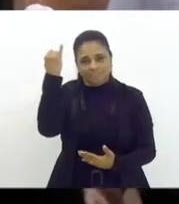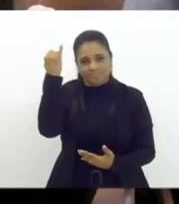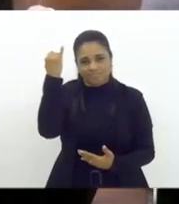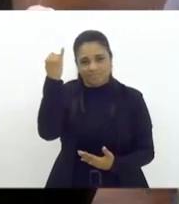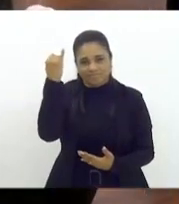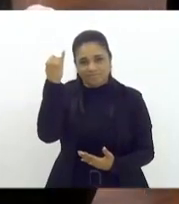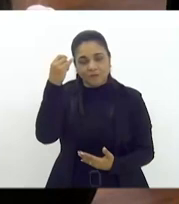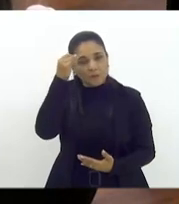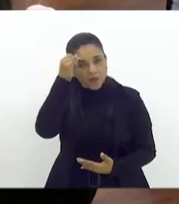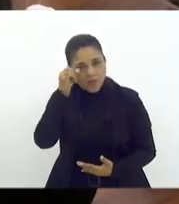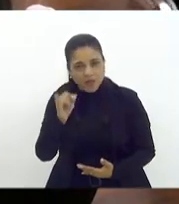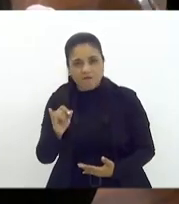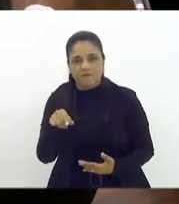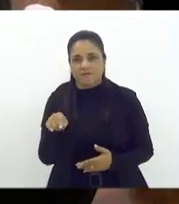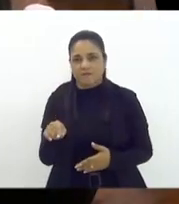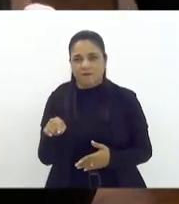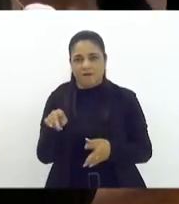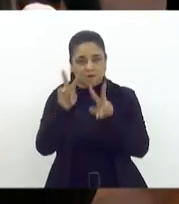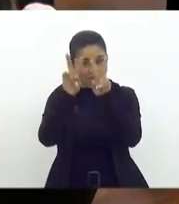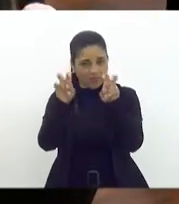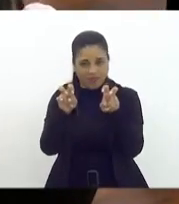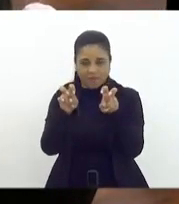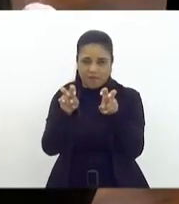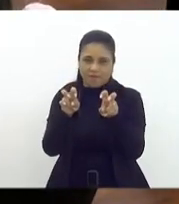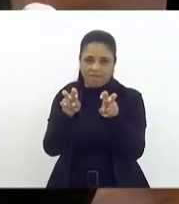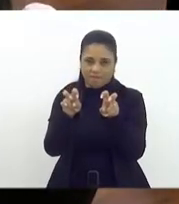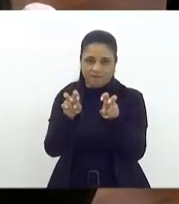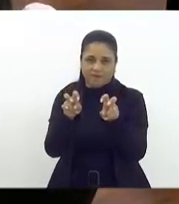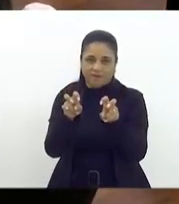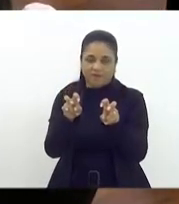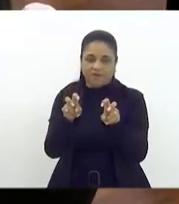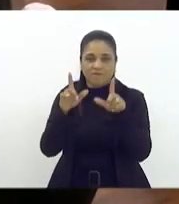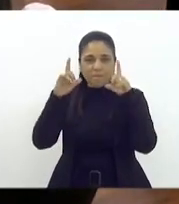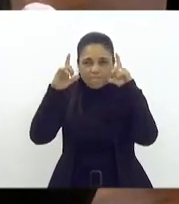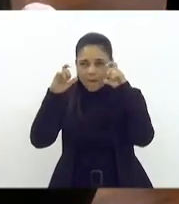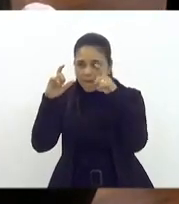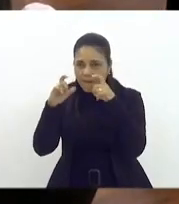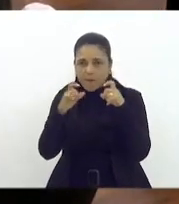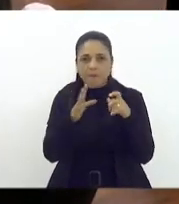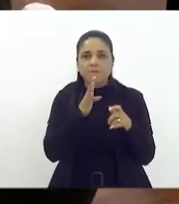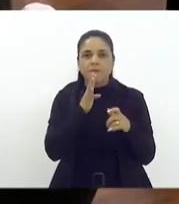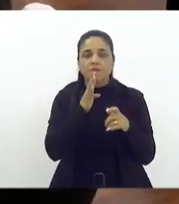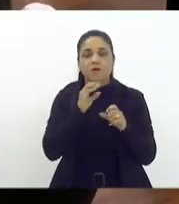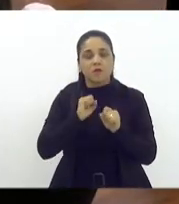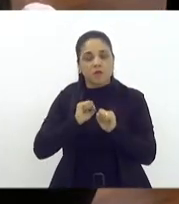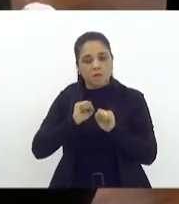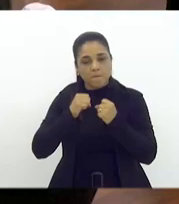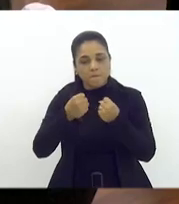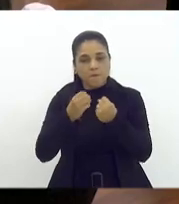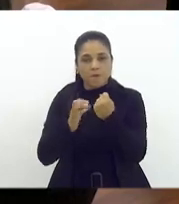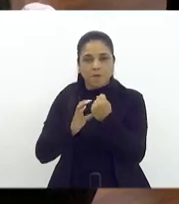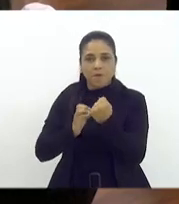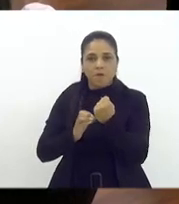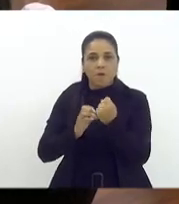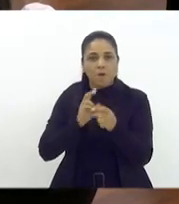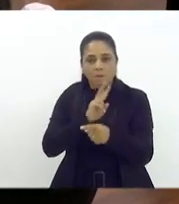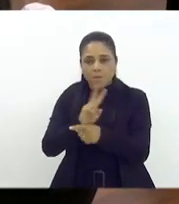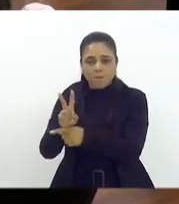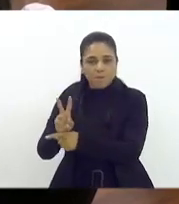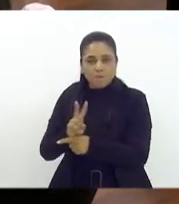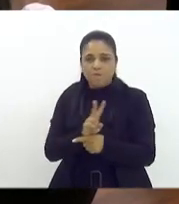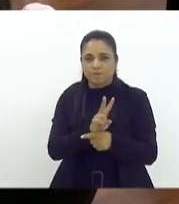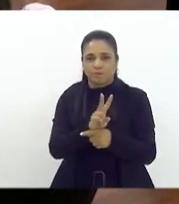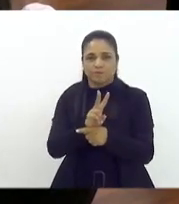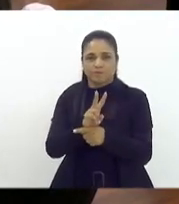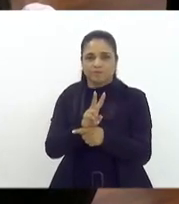gente fala de evitar falsos reconhecimentos e proteger o direito das pessoas né envolvidas em casos como